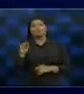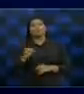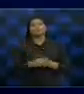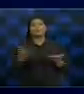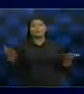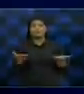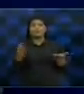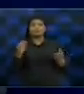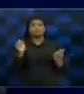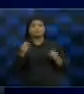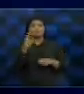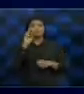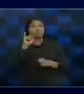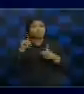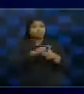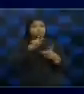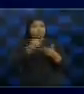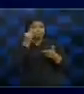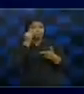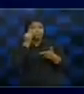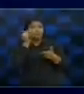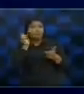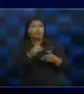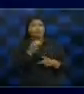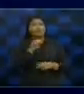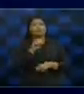o debate, acesse